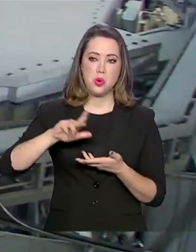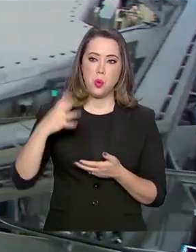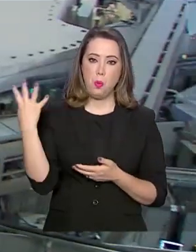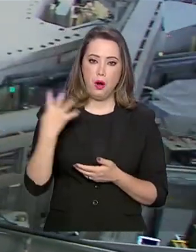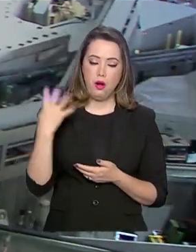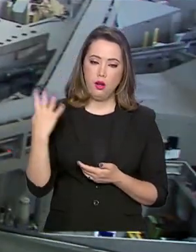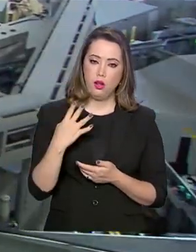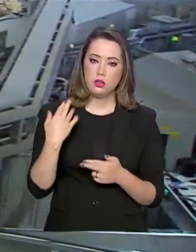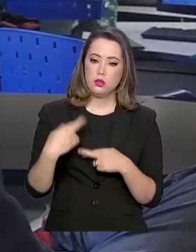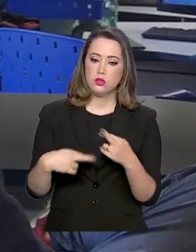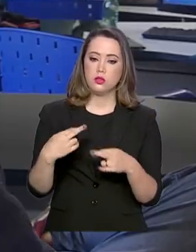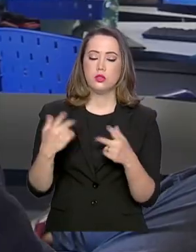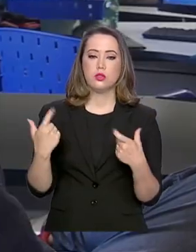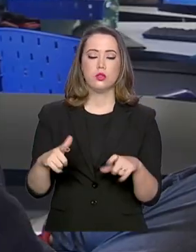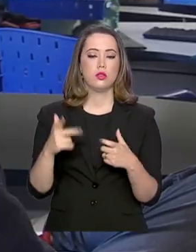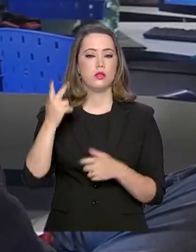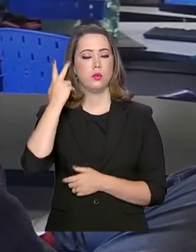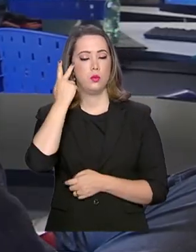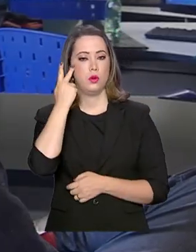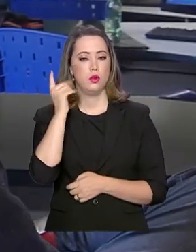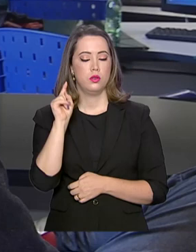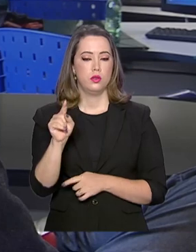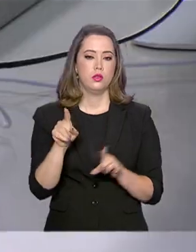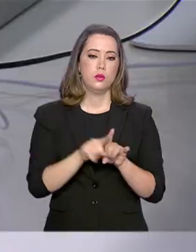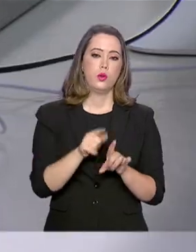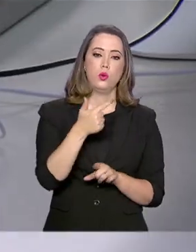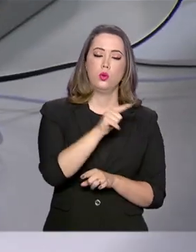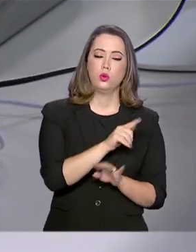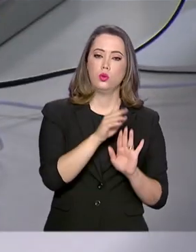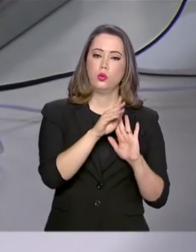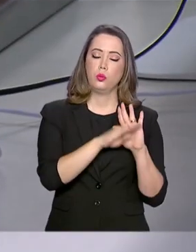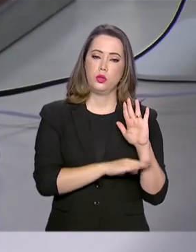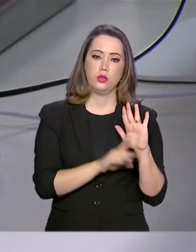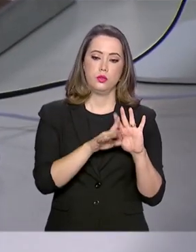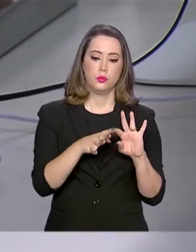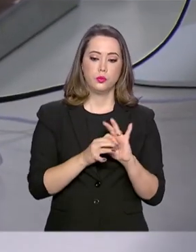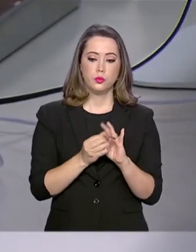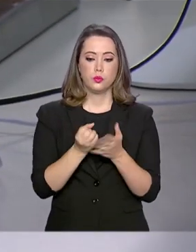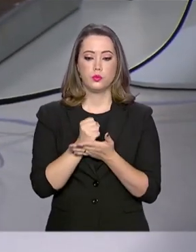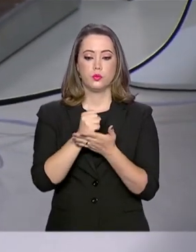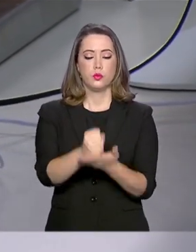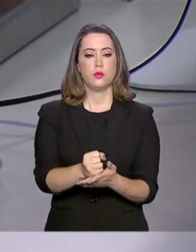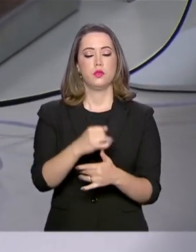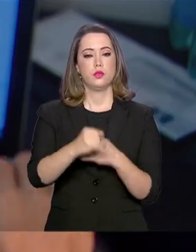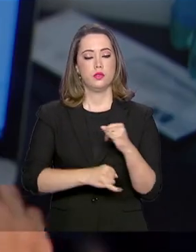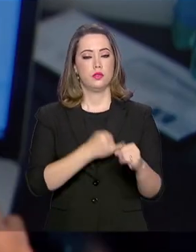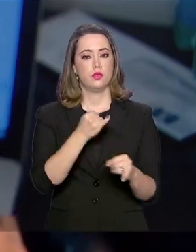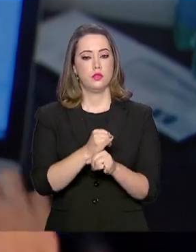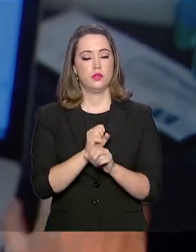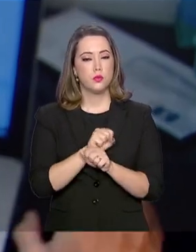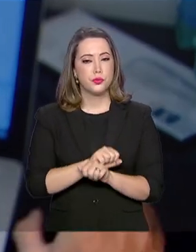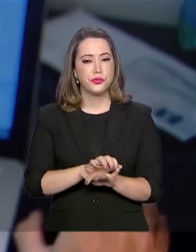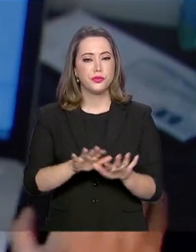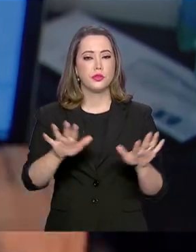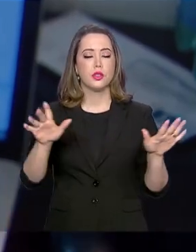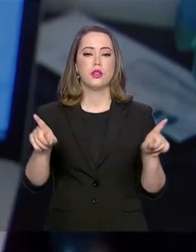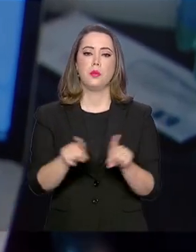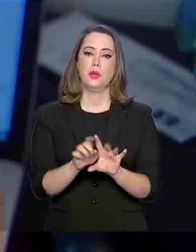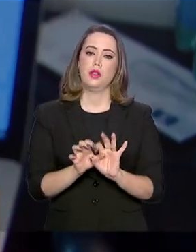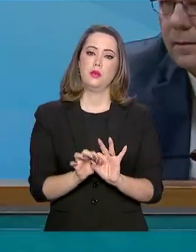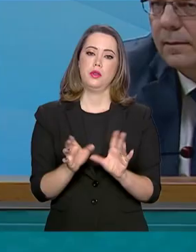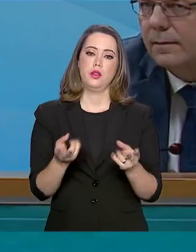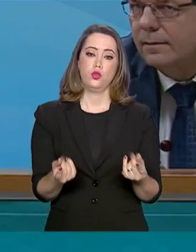localizado em Campinas, e o programa Conecta Brasil, que leva internet de banda larga para todo o país, também terão verbas